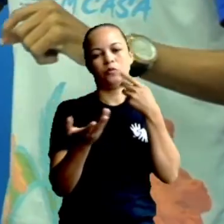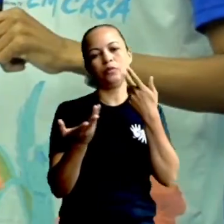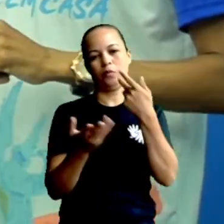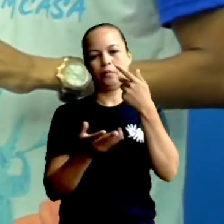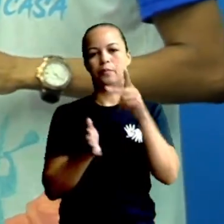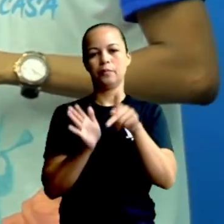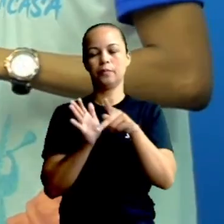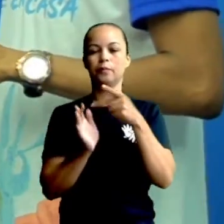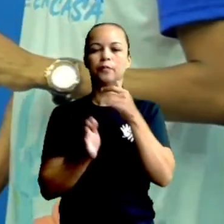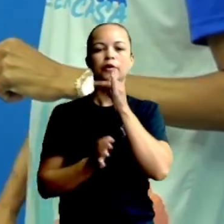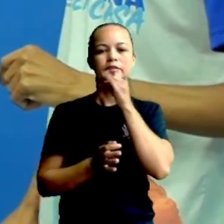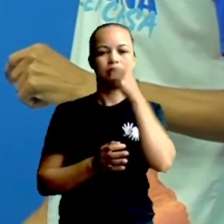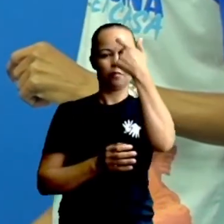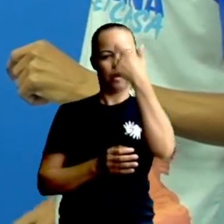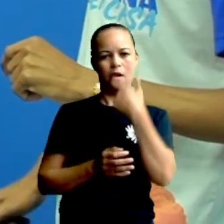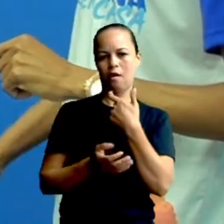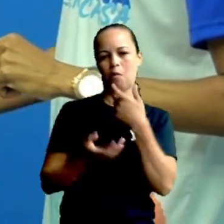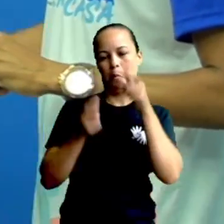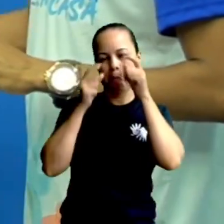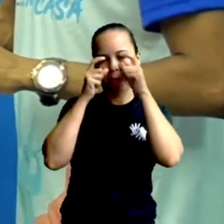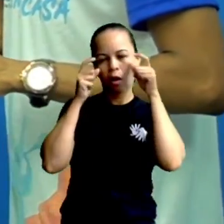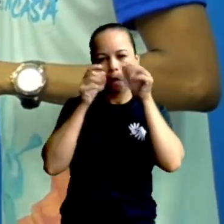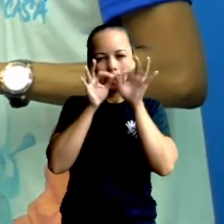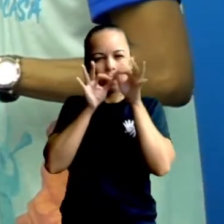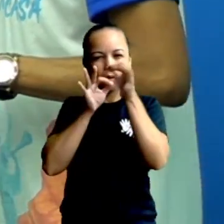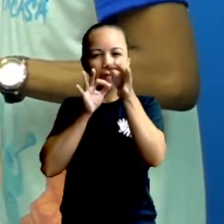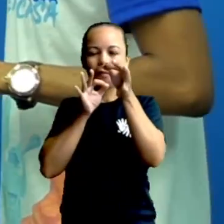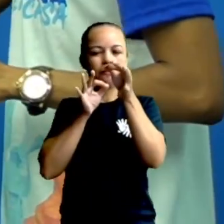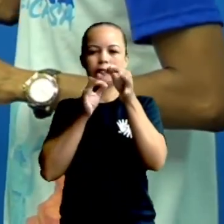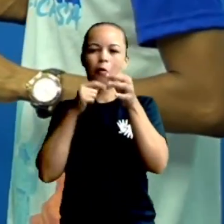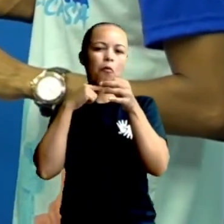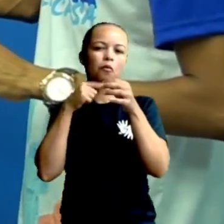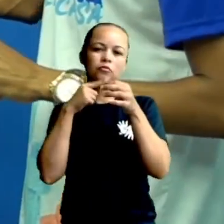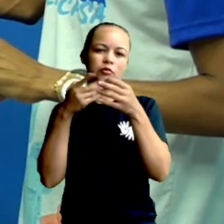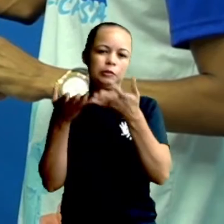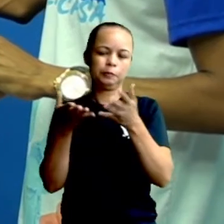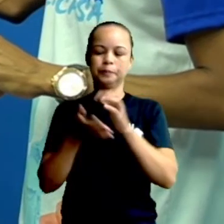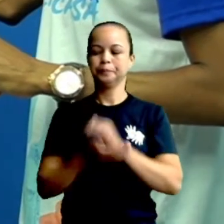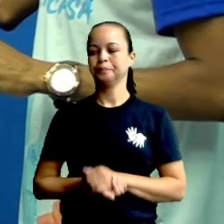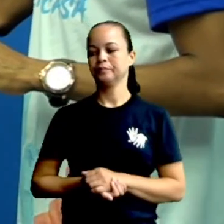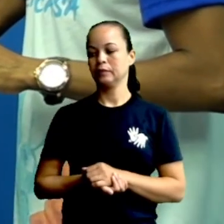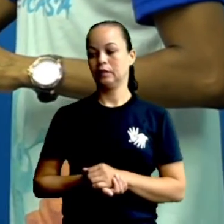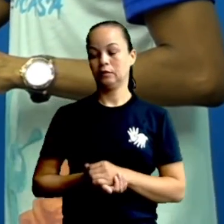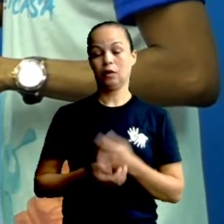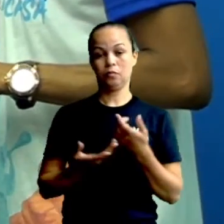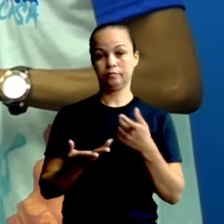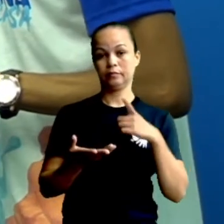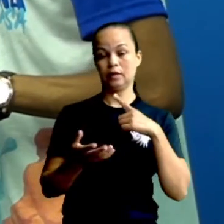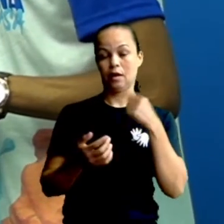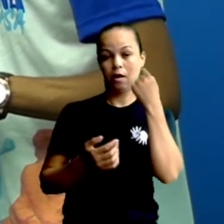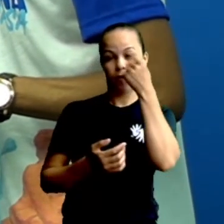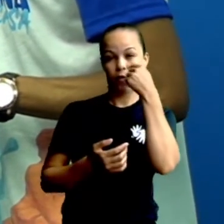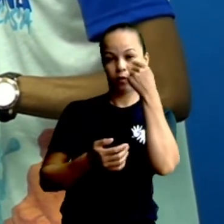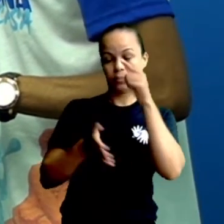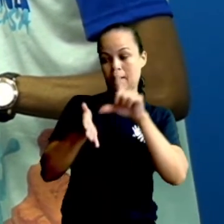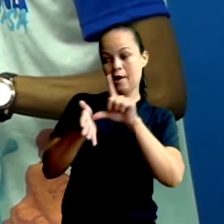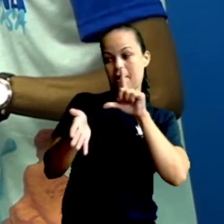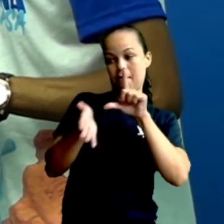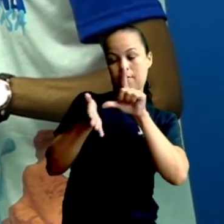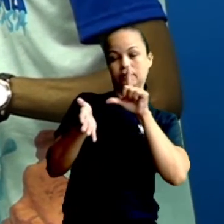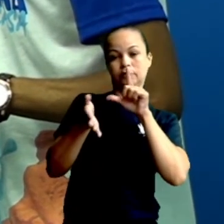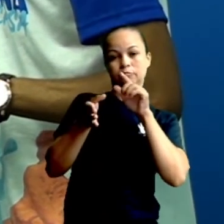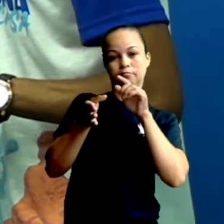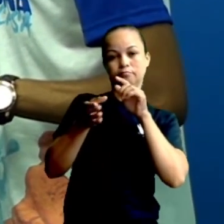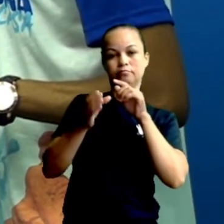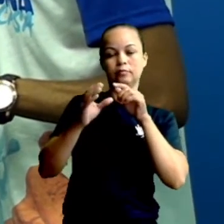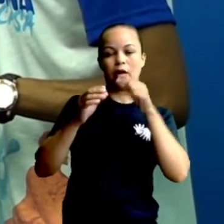quê? Divergente. Então acontece assim, ó, que o olho, a imagem ela é formada antes da retina, aqui, ó. Ela é formada